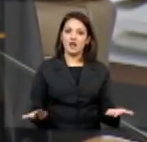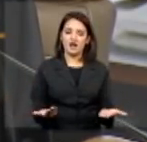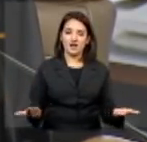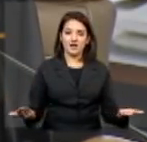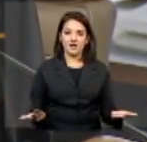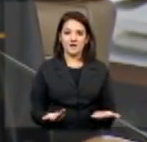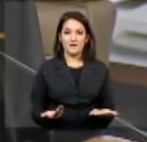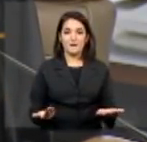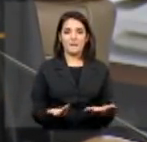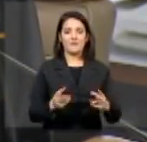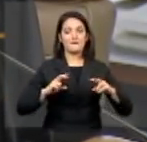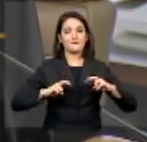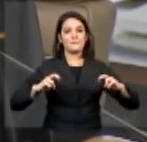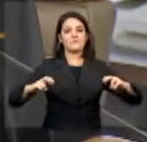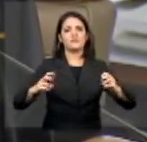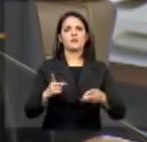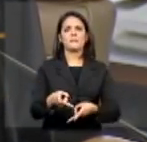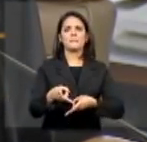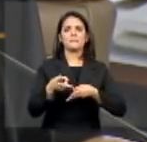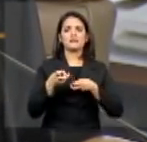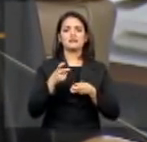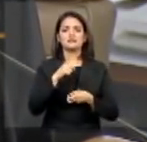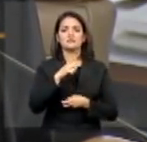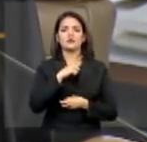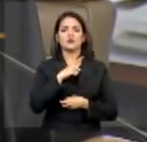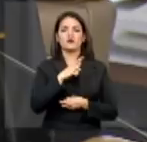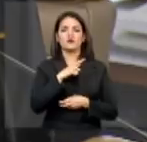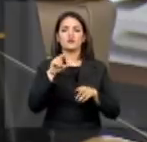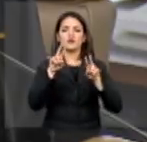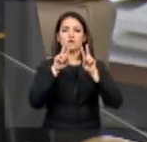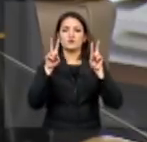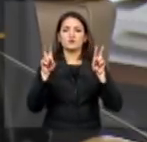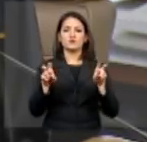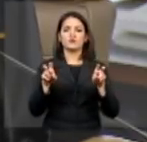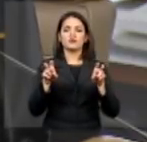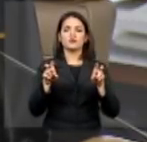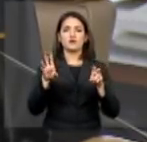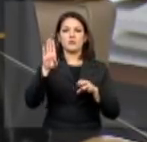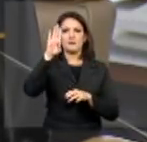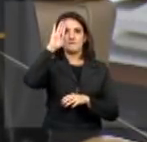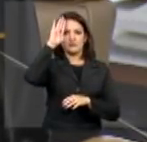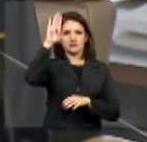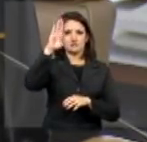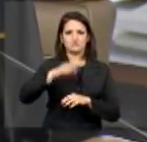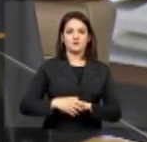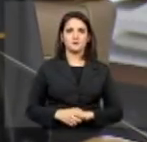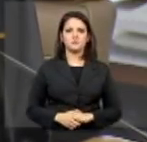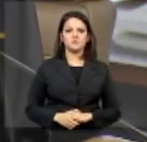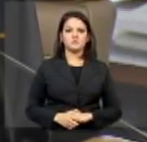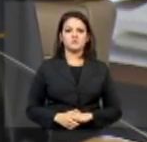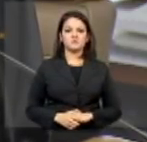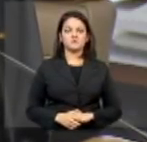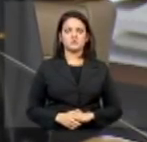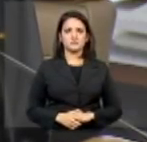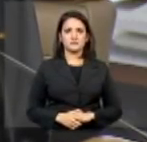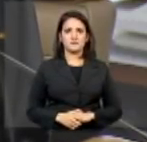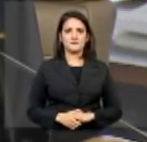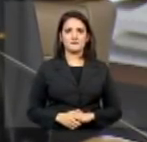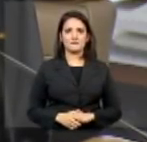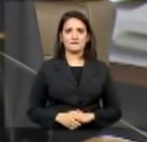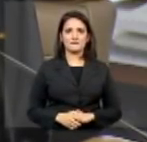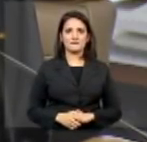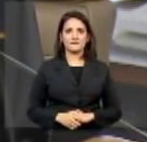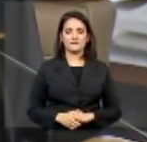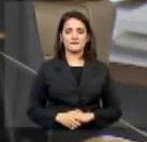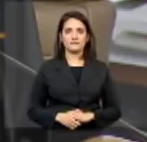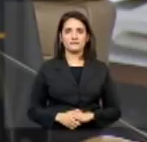a percepção que tenho diretamente o tema de fundo não arrostando preliminares